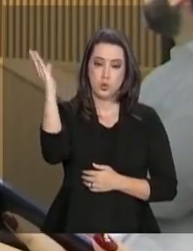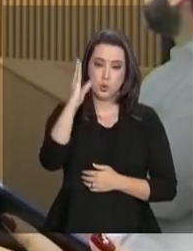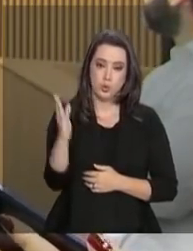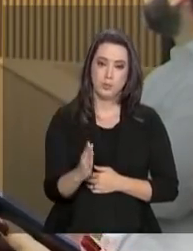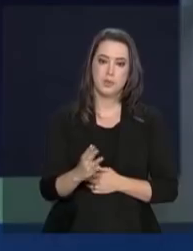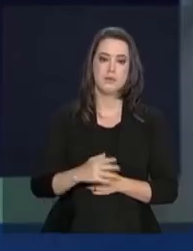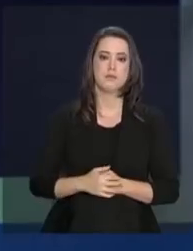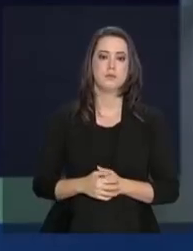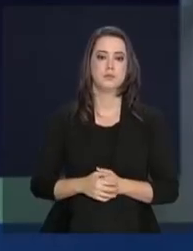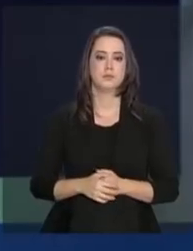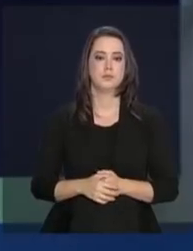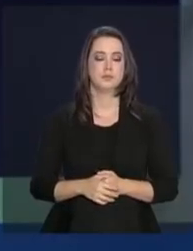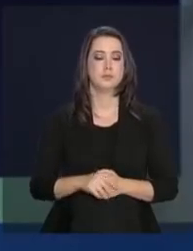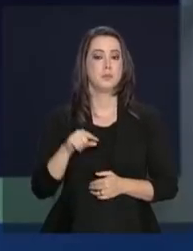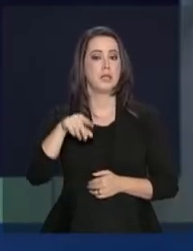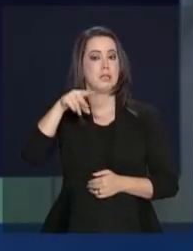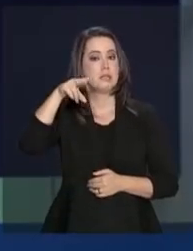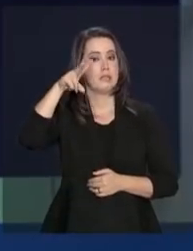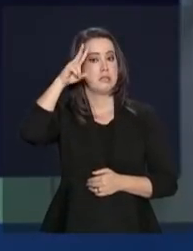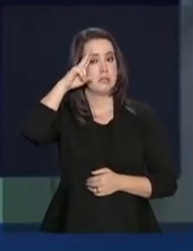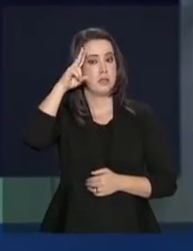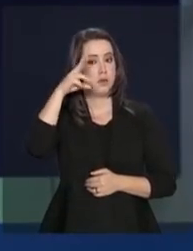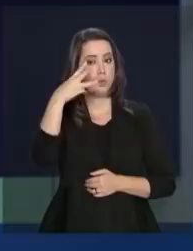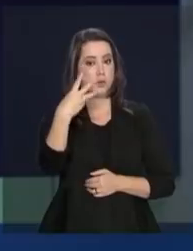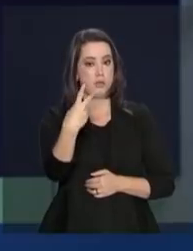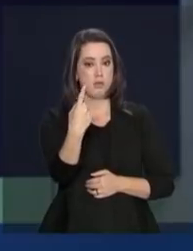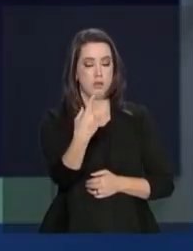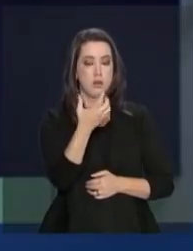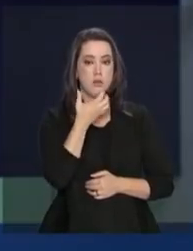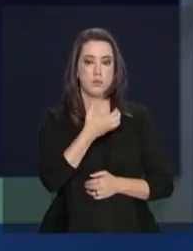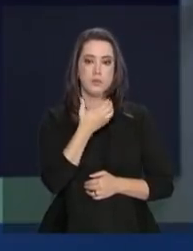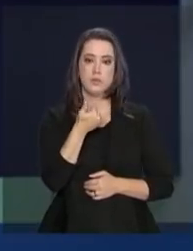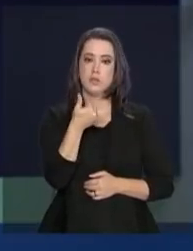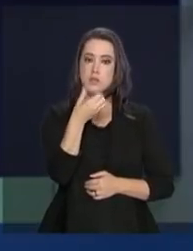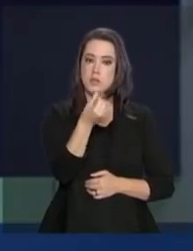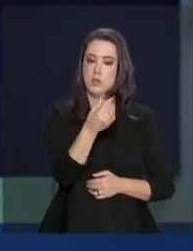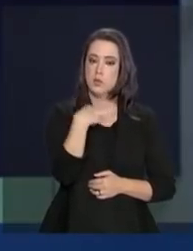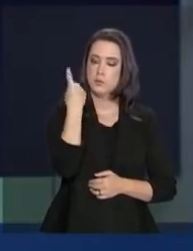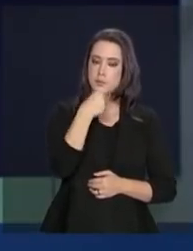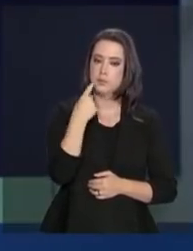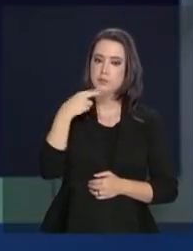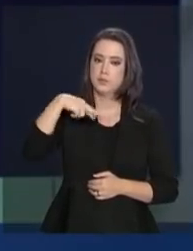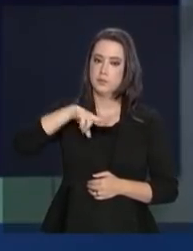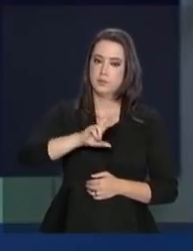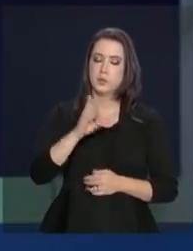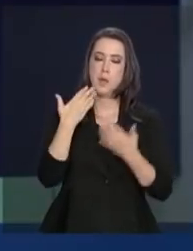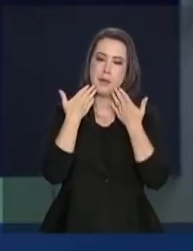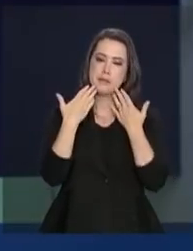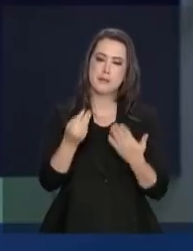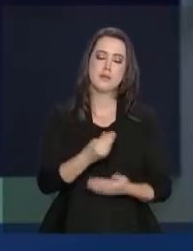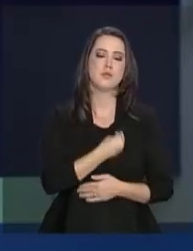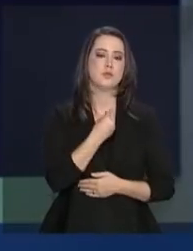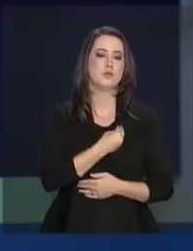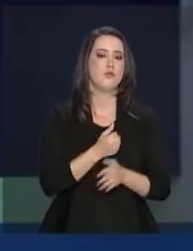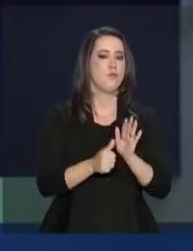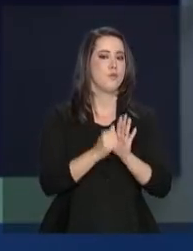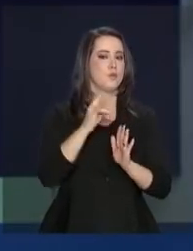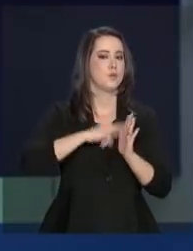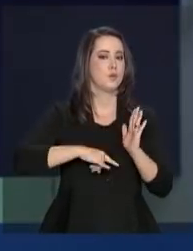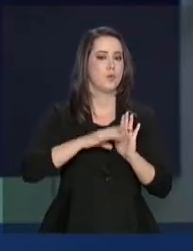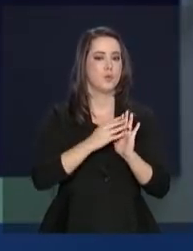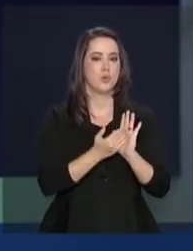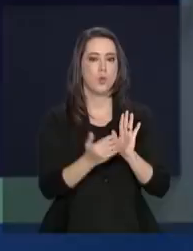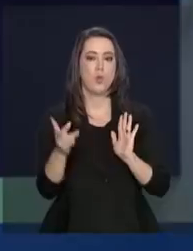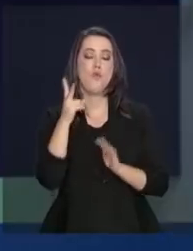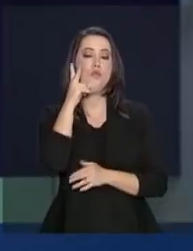brasileiras e na segunda feira 31 de dezembro às 16 horas a rbr transmite o primeiro documentário da